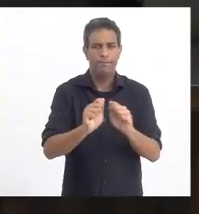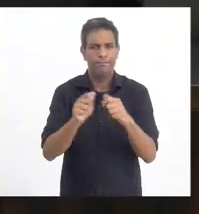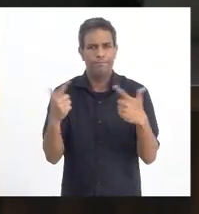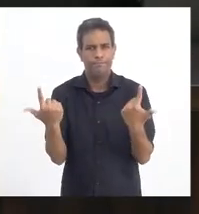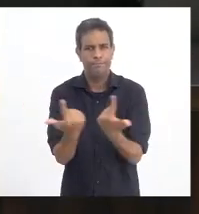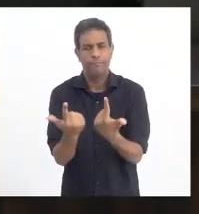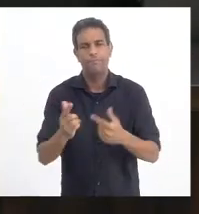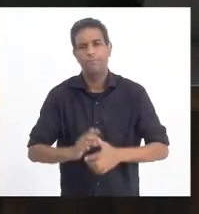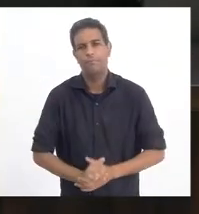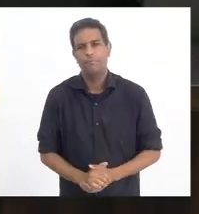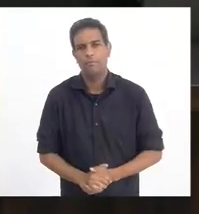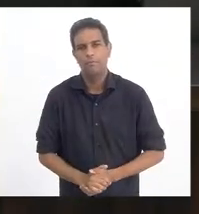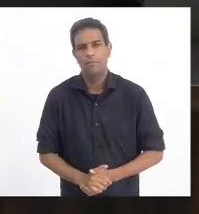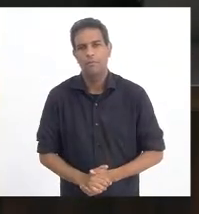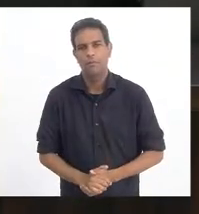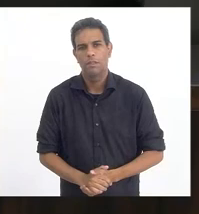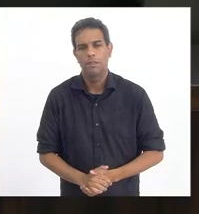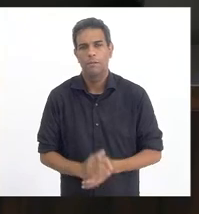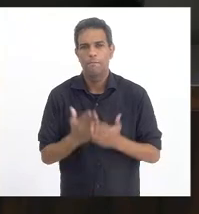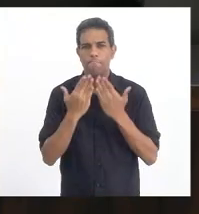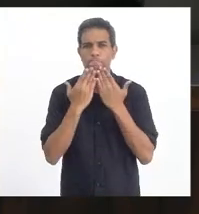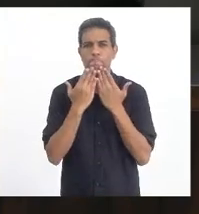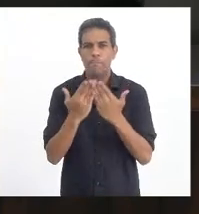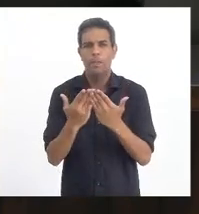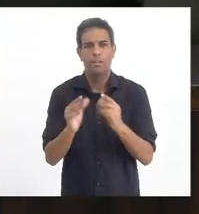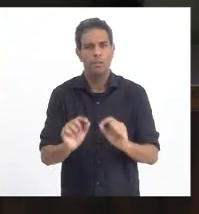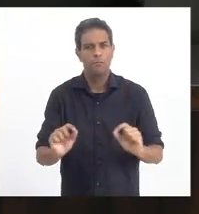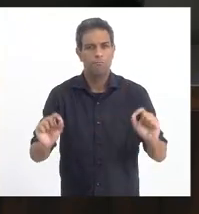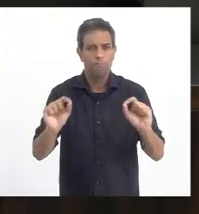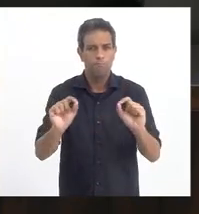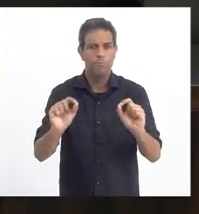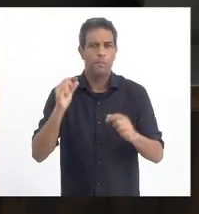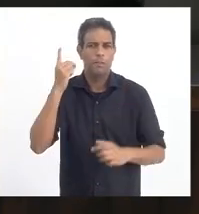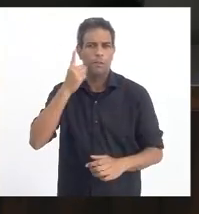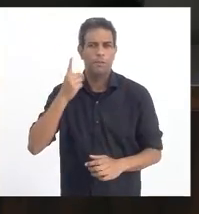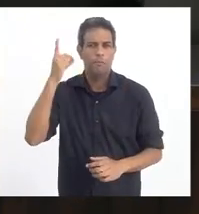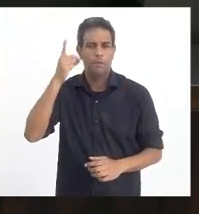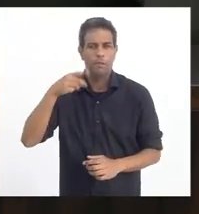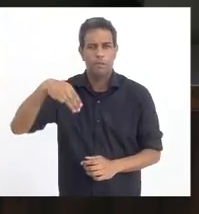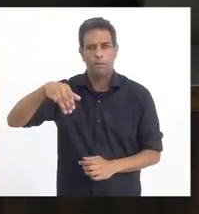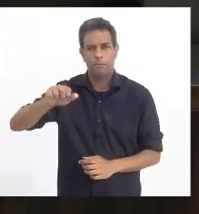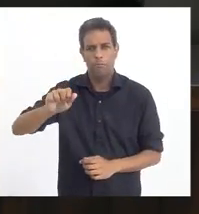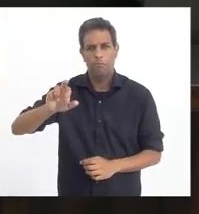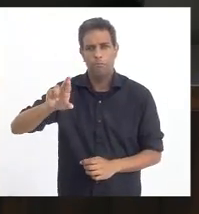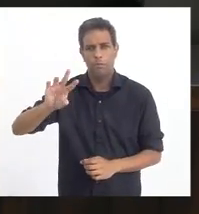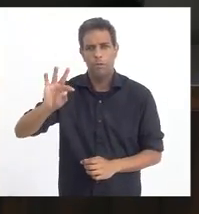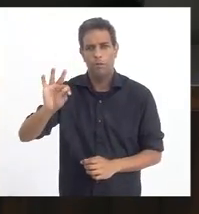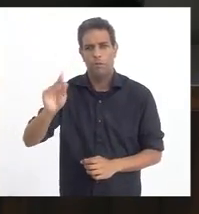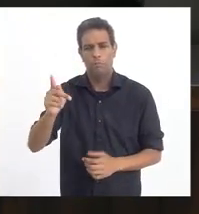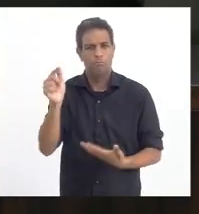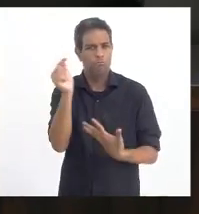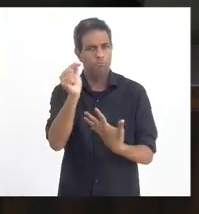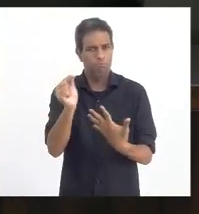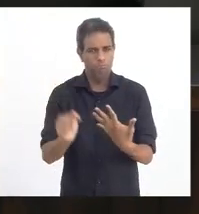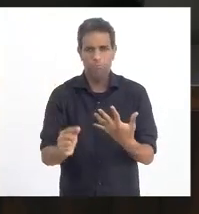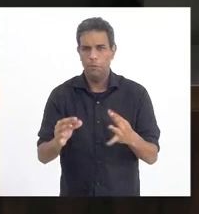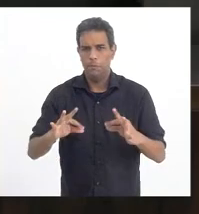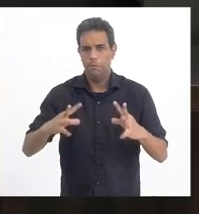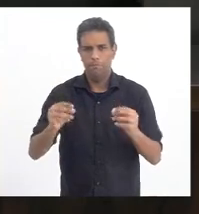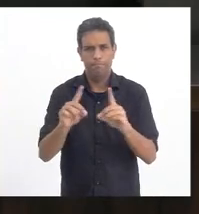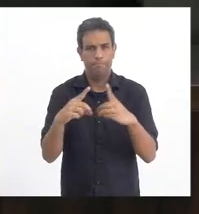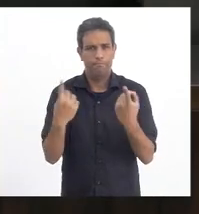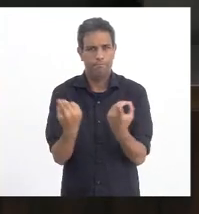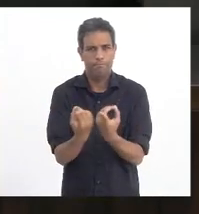eu queria por uma questão de ordem não sei se deputada Martha Rocha deputados além do deputado que noplak assim